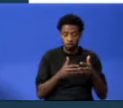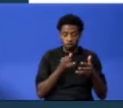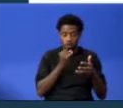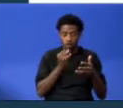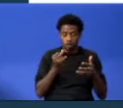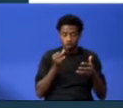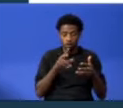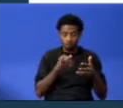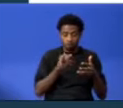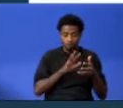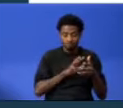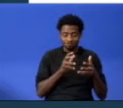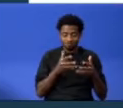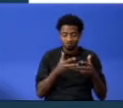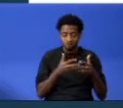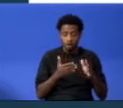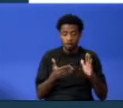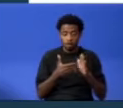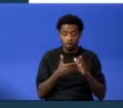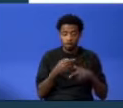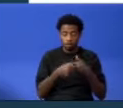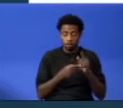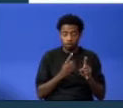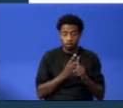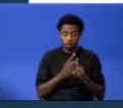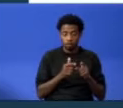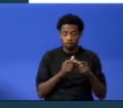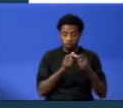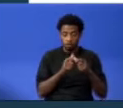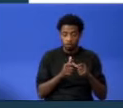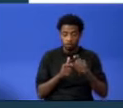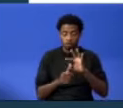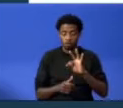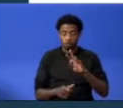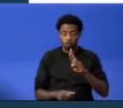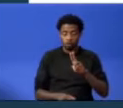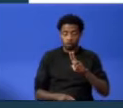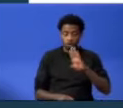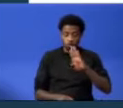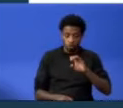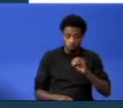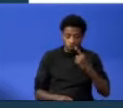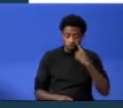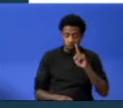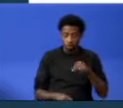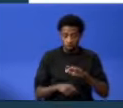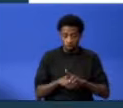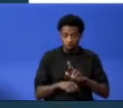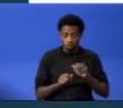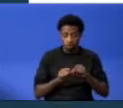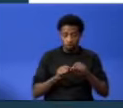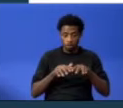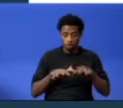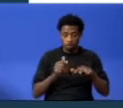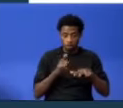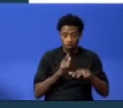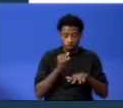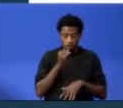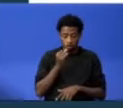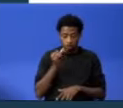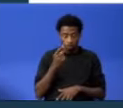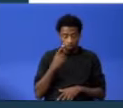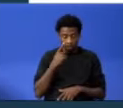ele encontrar a estrutura chamada túbulo transverso, que a gente viu anteriormente, que a função é propagar o impulso elétrico da